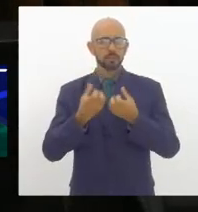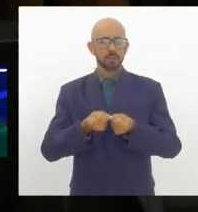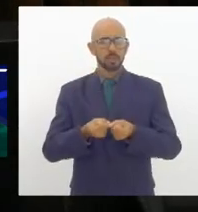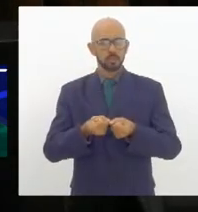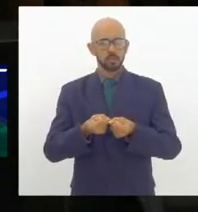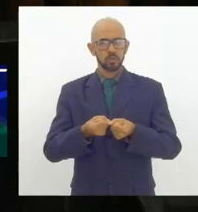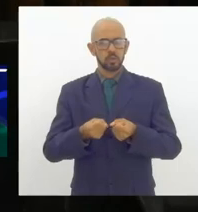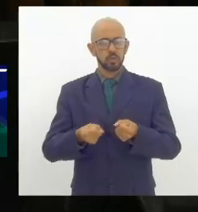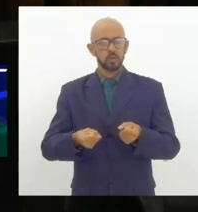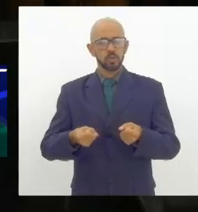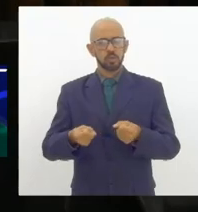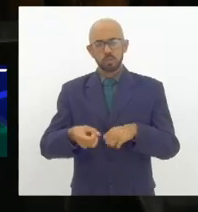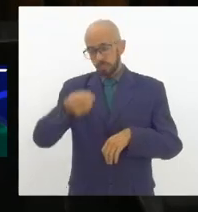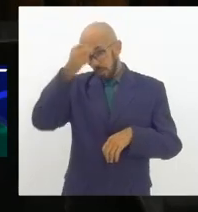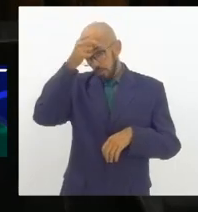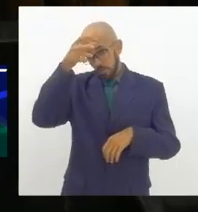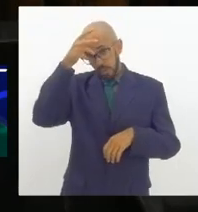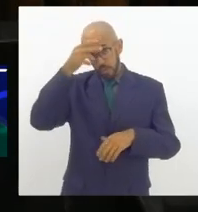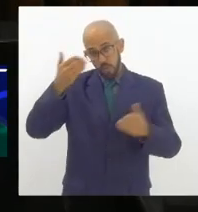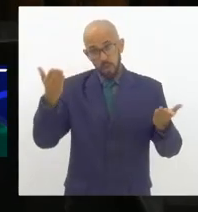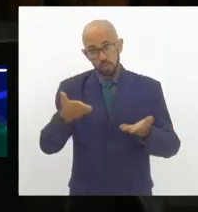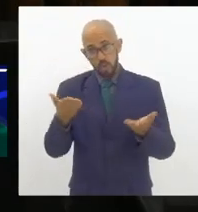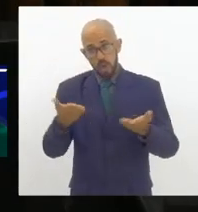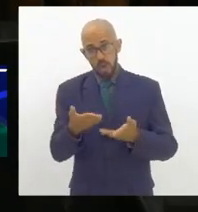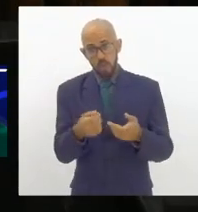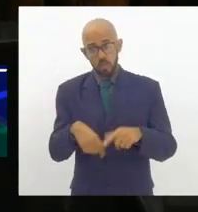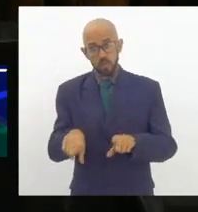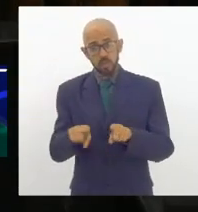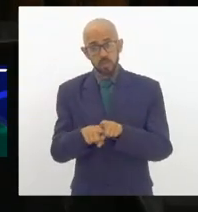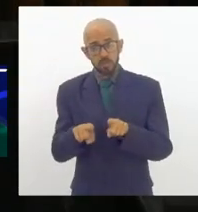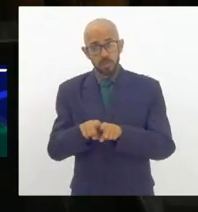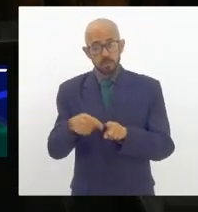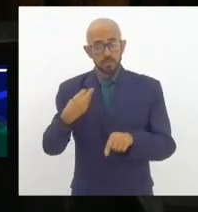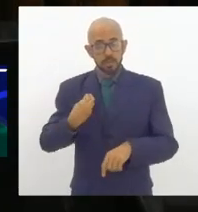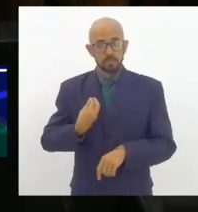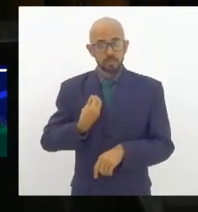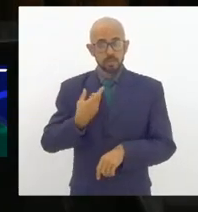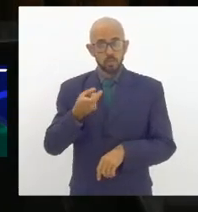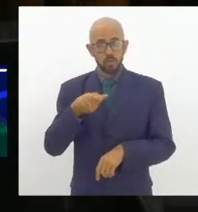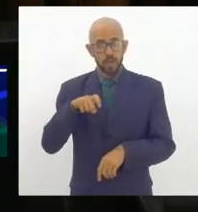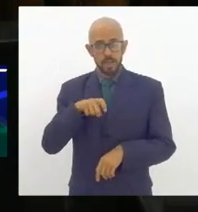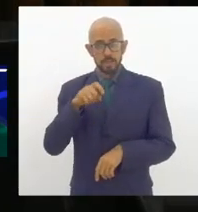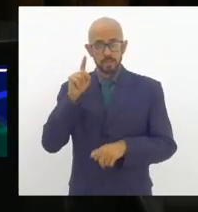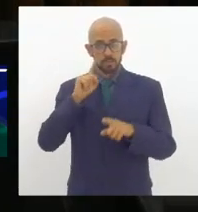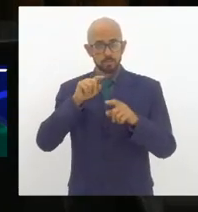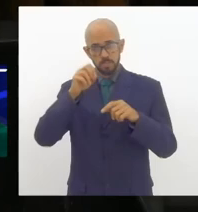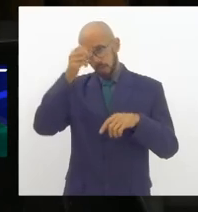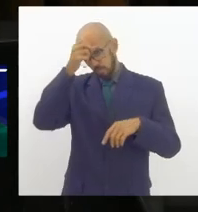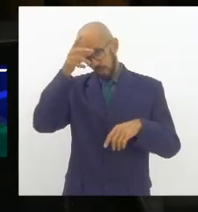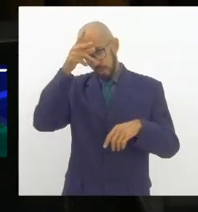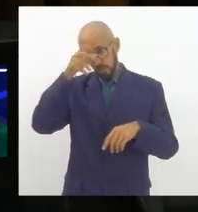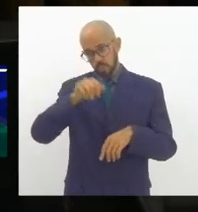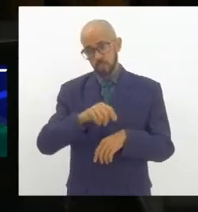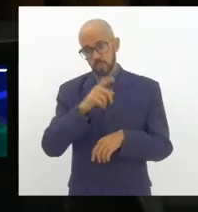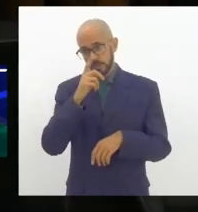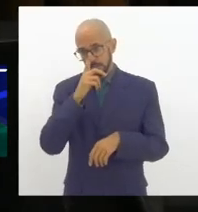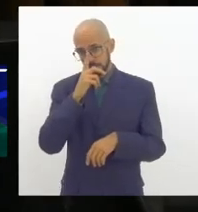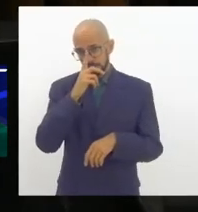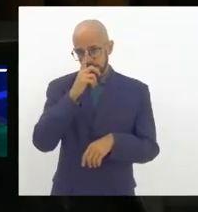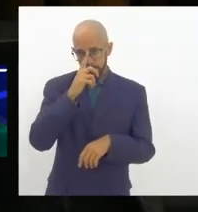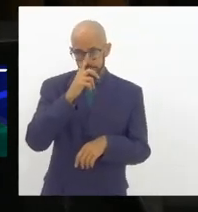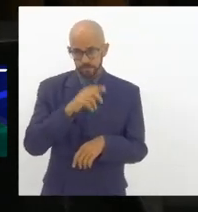do atual prefeito e participação do ex-prefeito porque